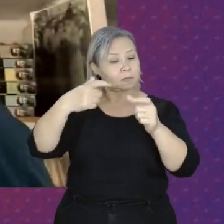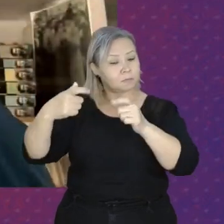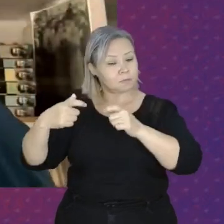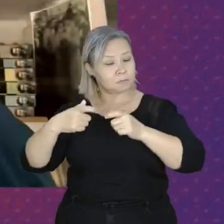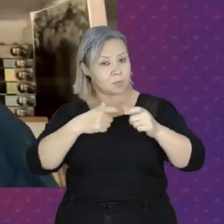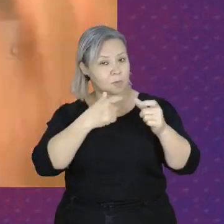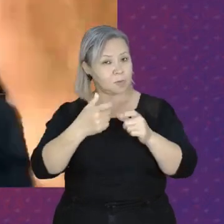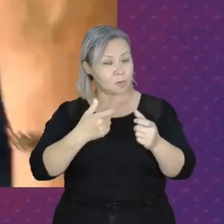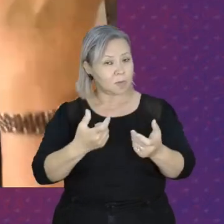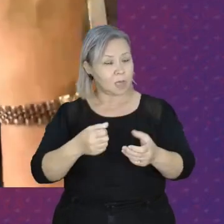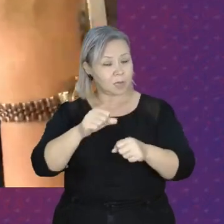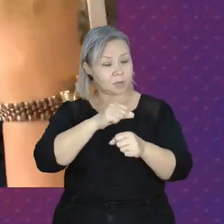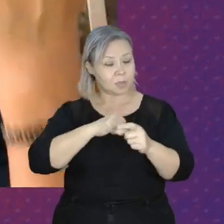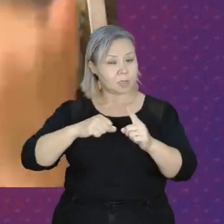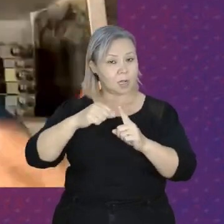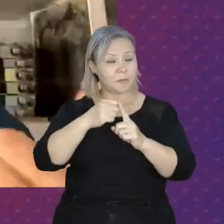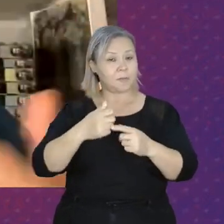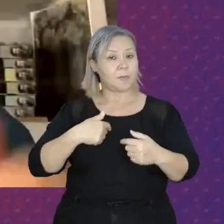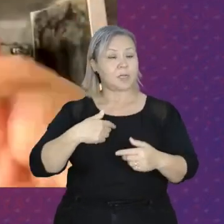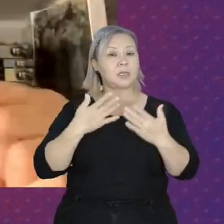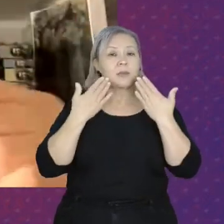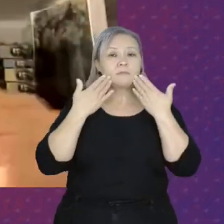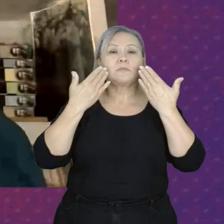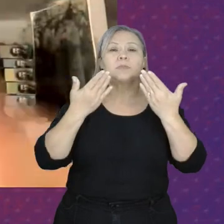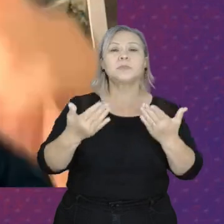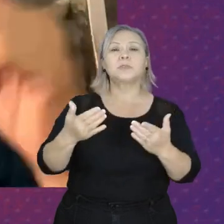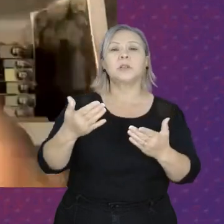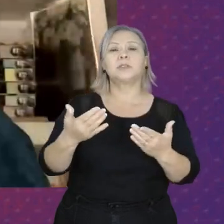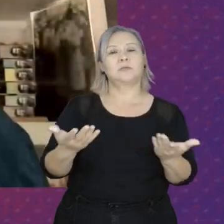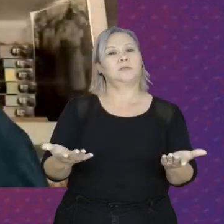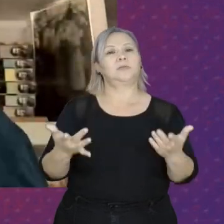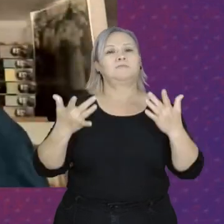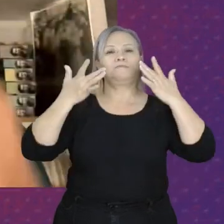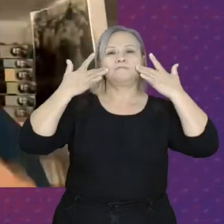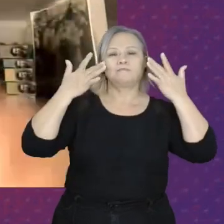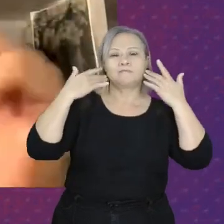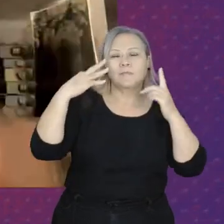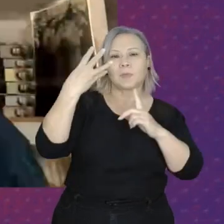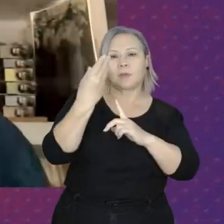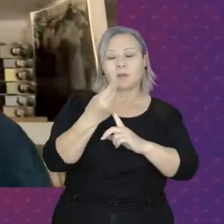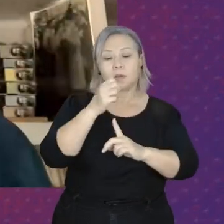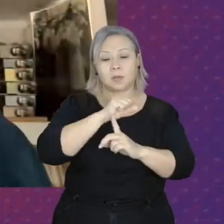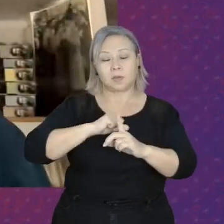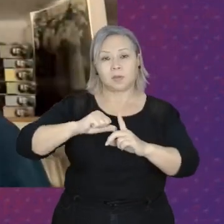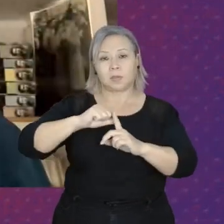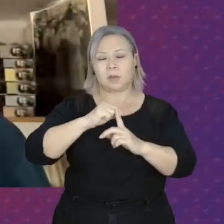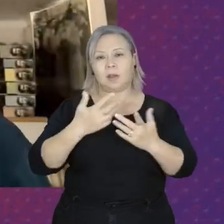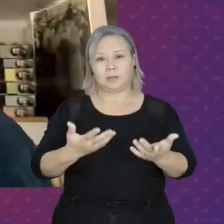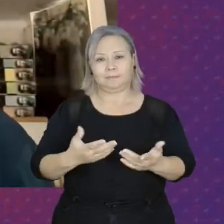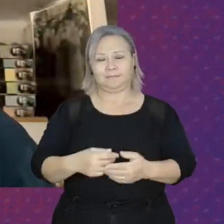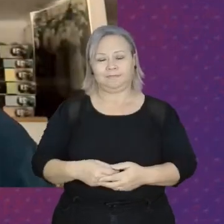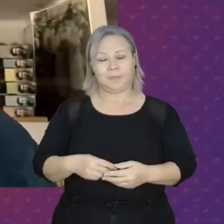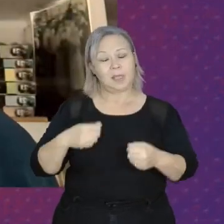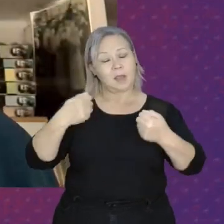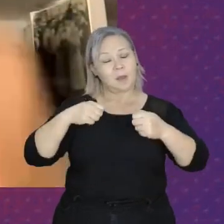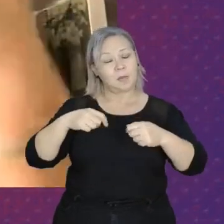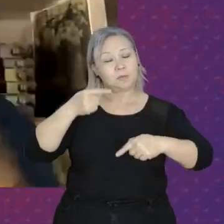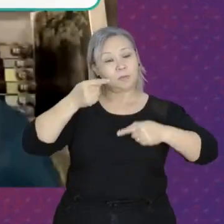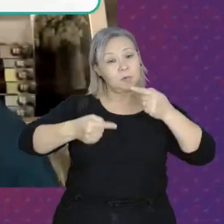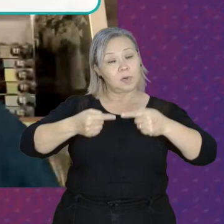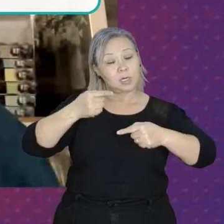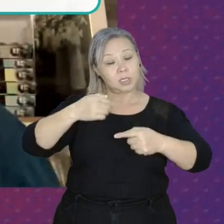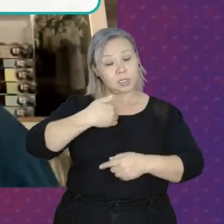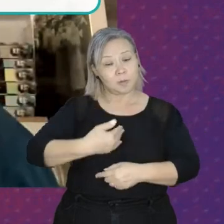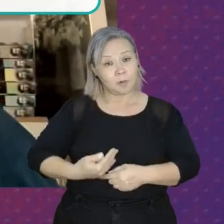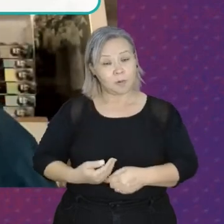as manifestações culturais existam a partir de políticas públicas e de financiamento público. Políticas como